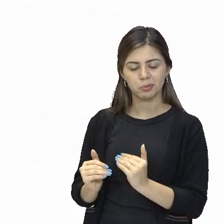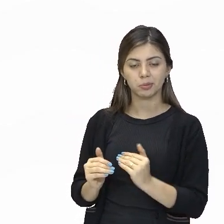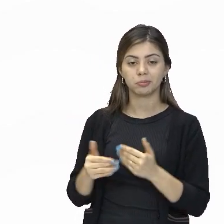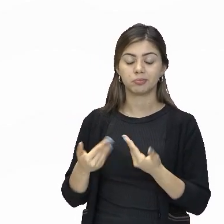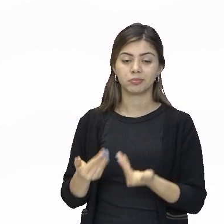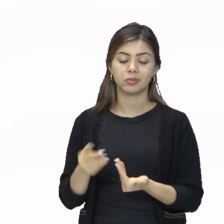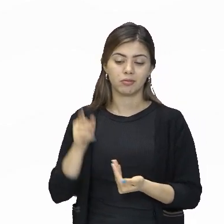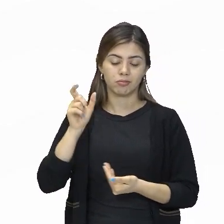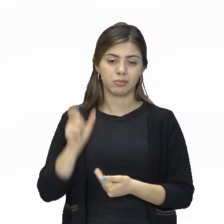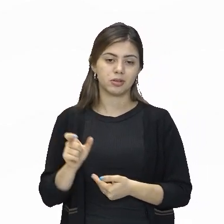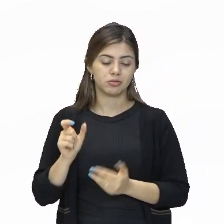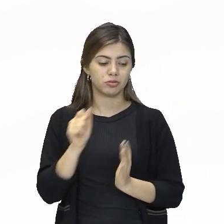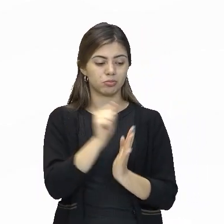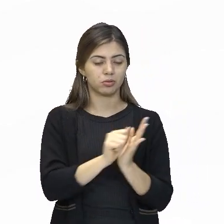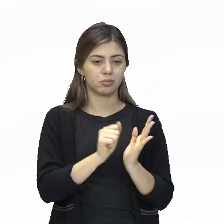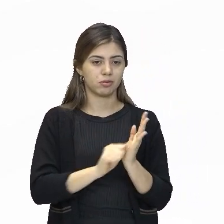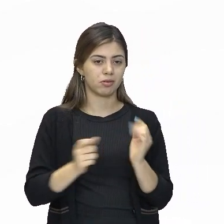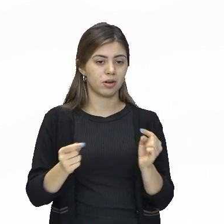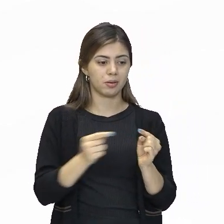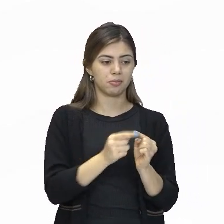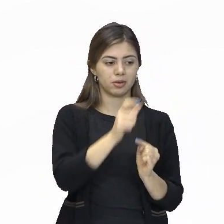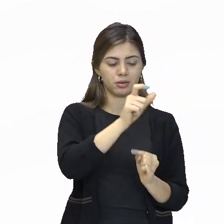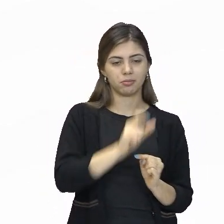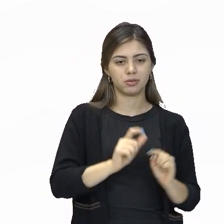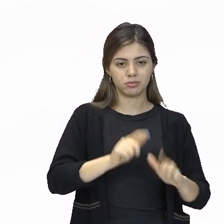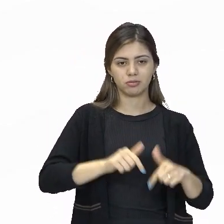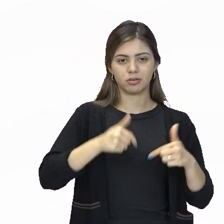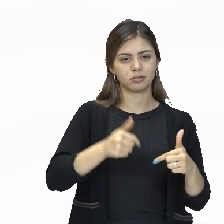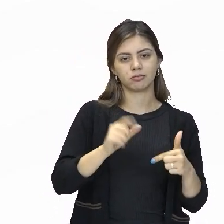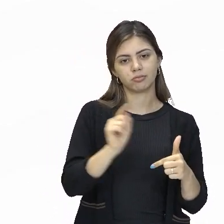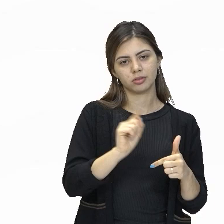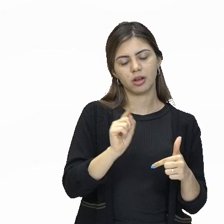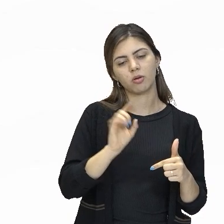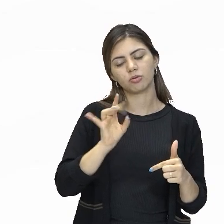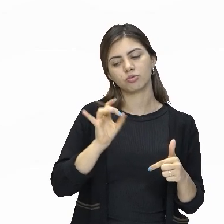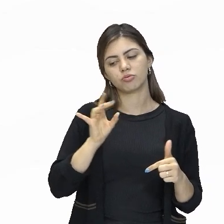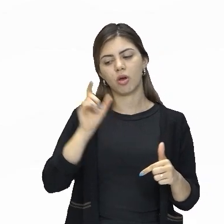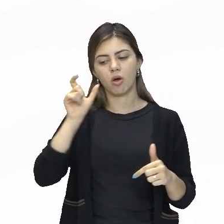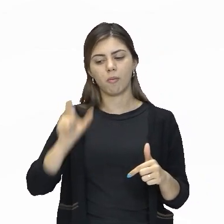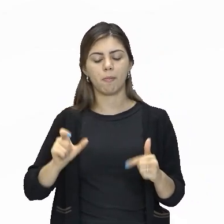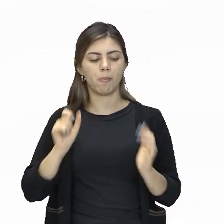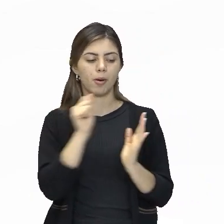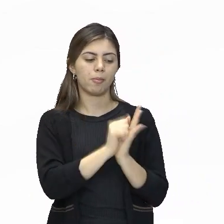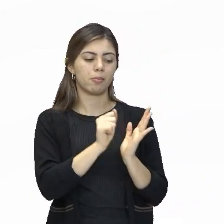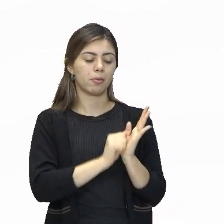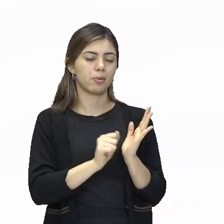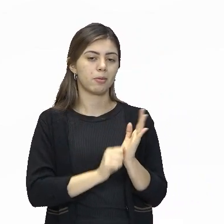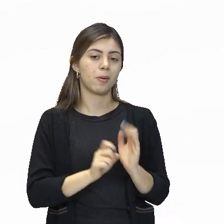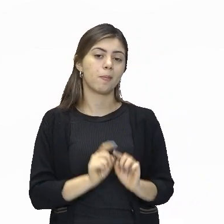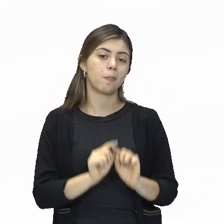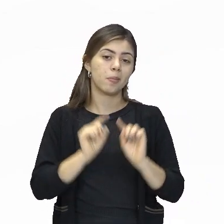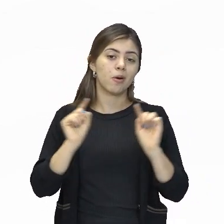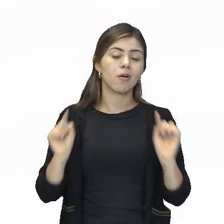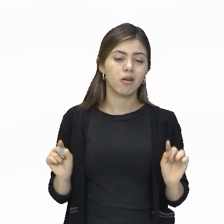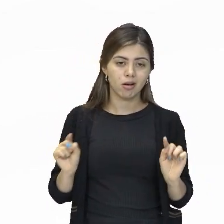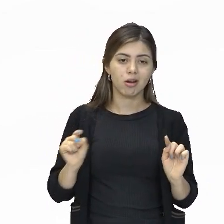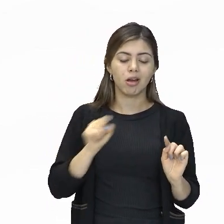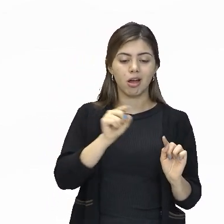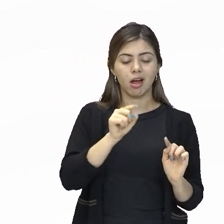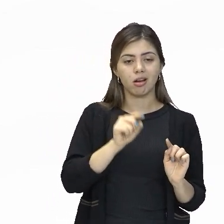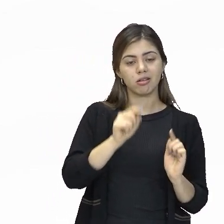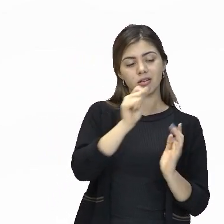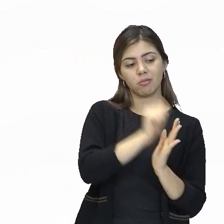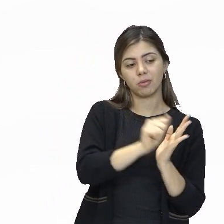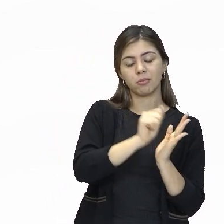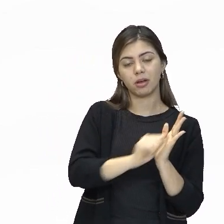não é o eu lírico, né? O personagem ali que está falando no poema. Neste caso, o autor